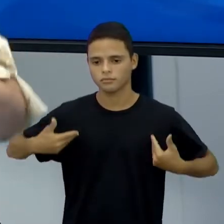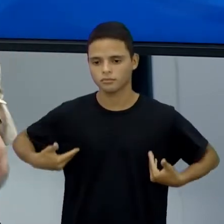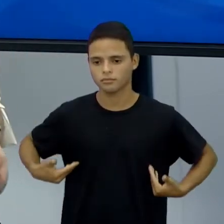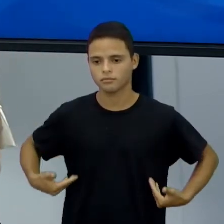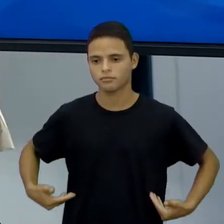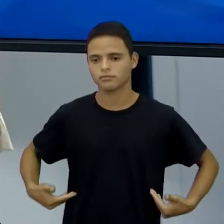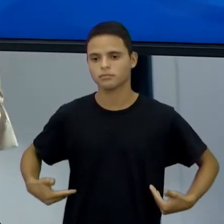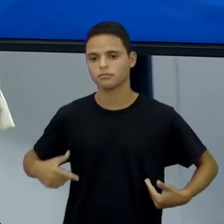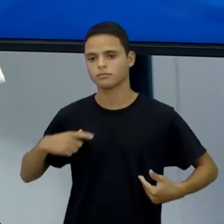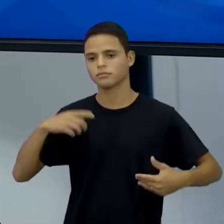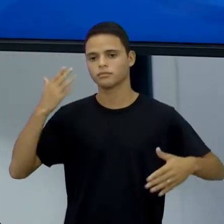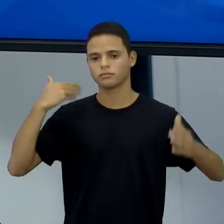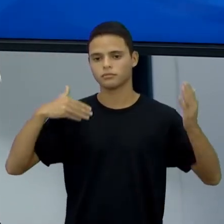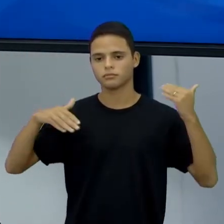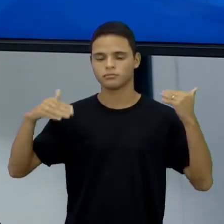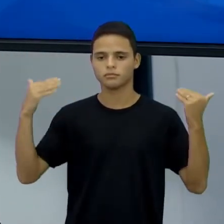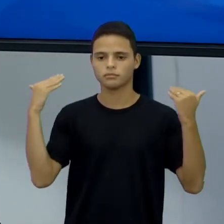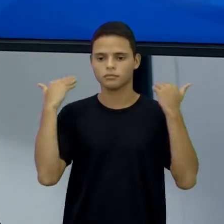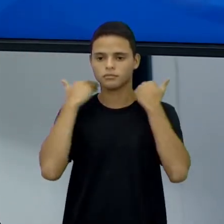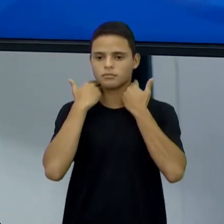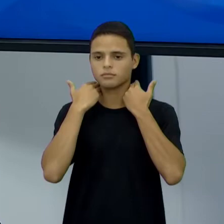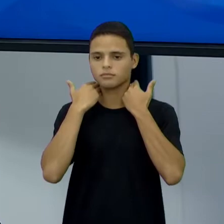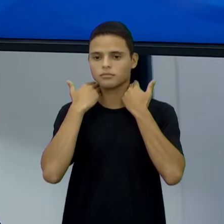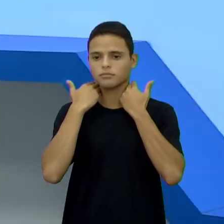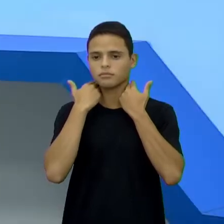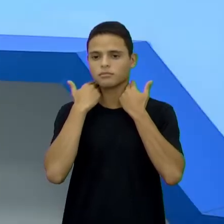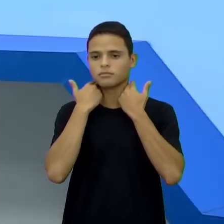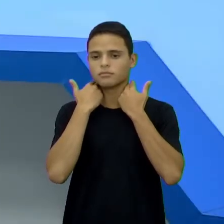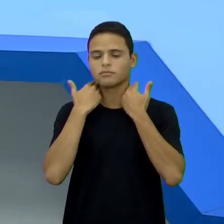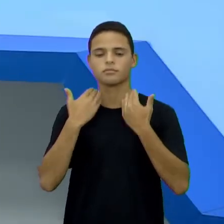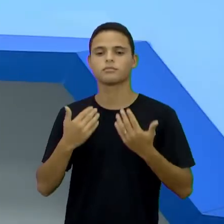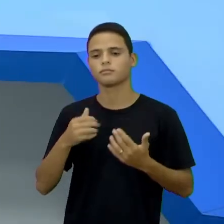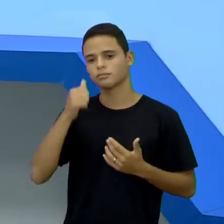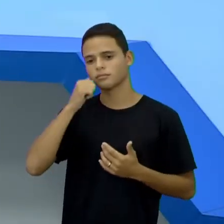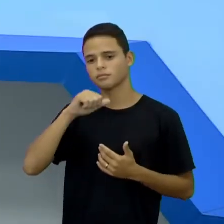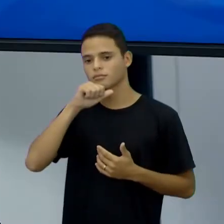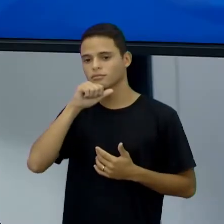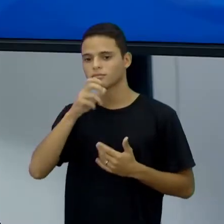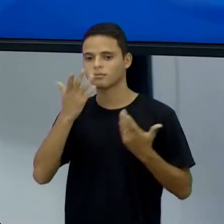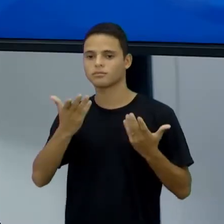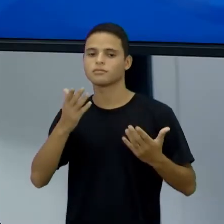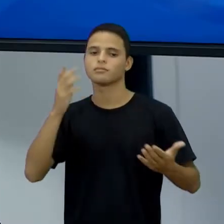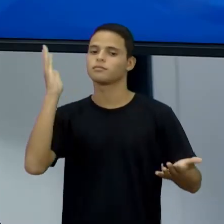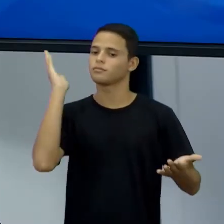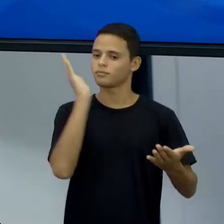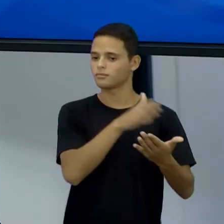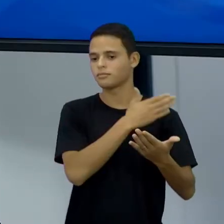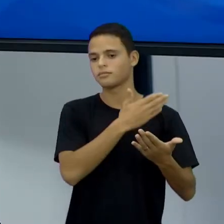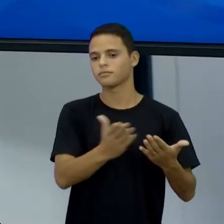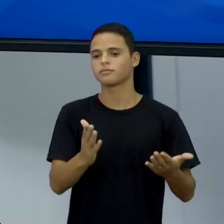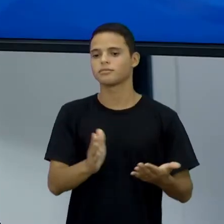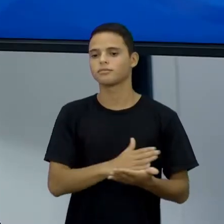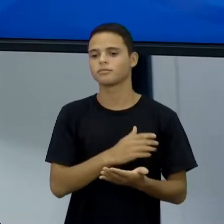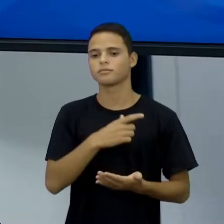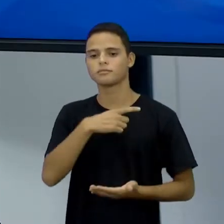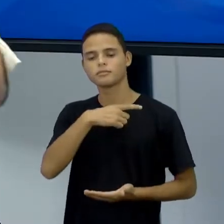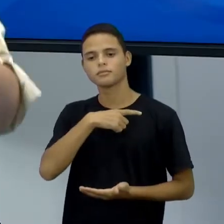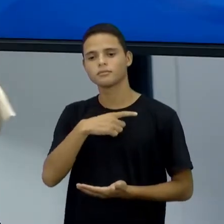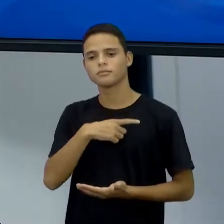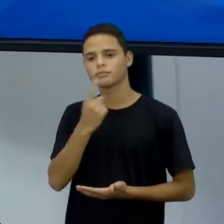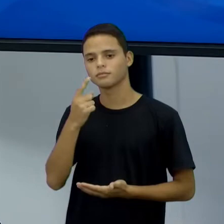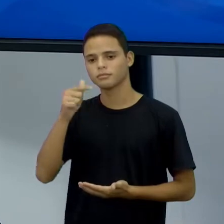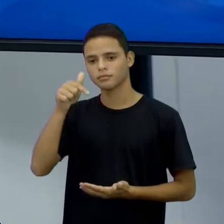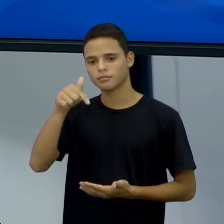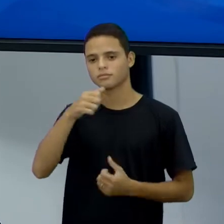Cheguei de umas férias em casa com o cabelo aqui loiro. Minha mãe queria me matar. Aí tinha 17 anos. Fui pra